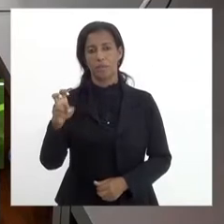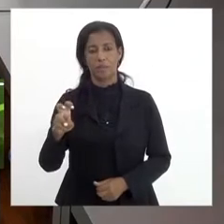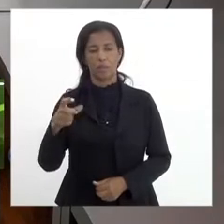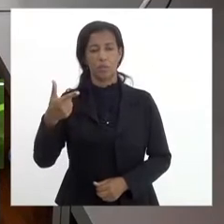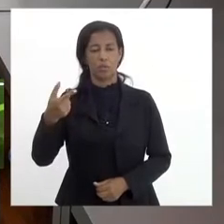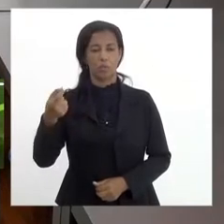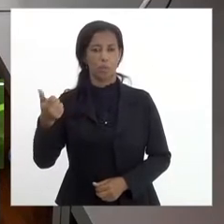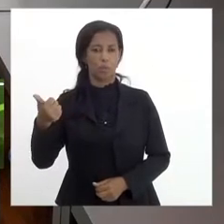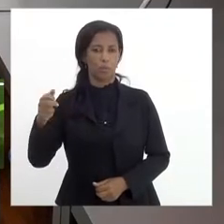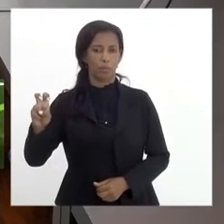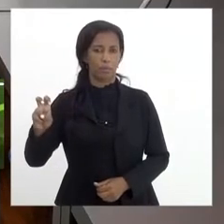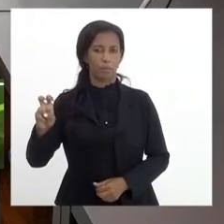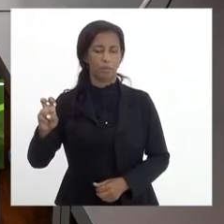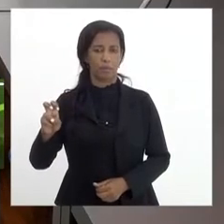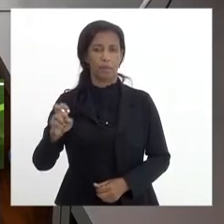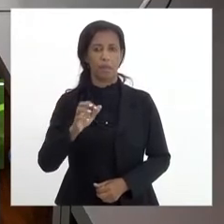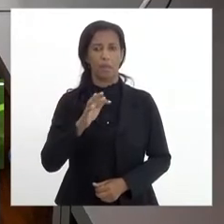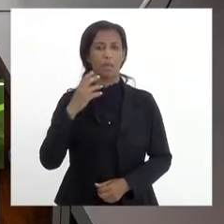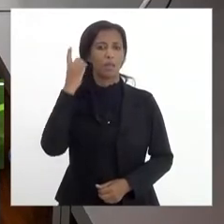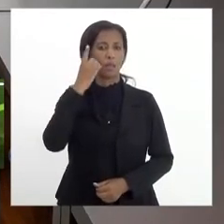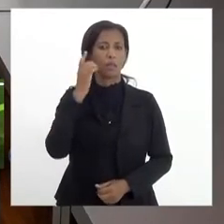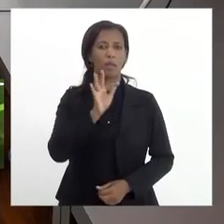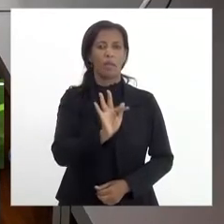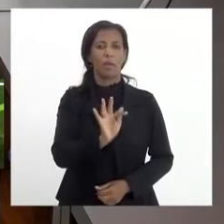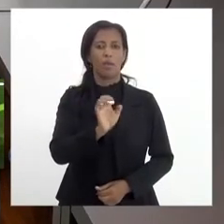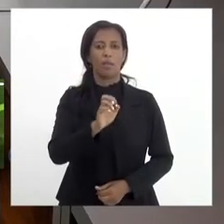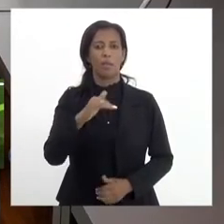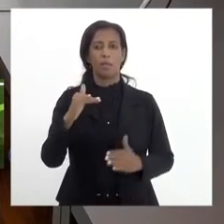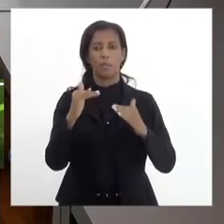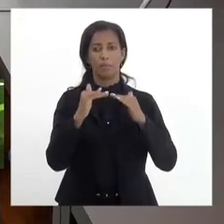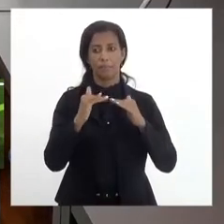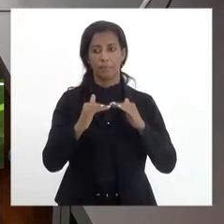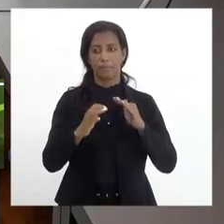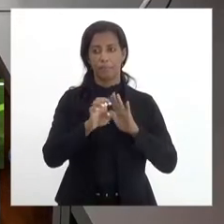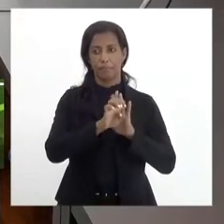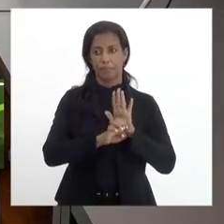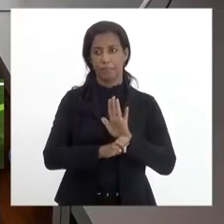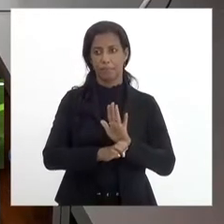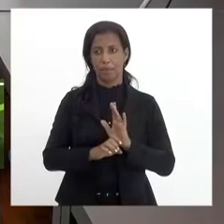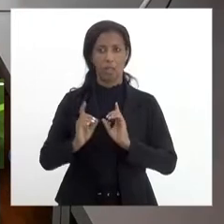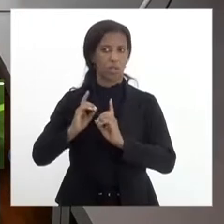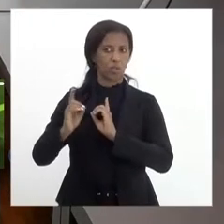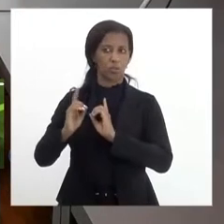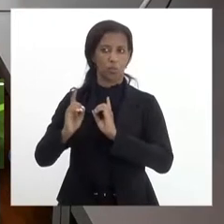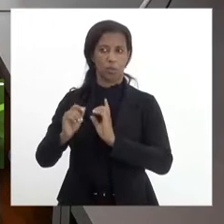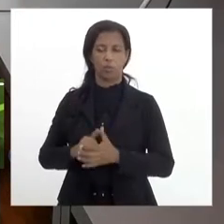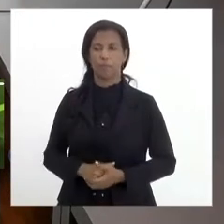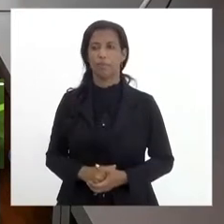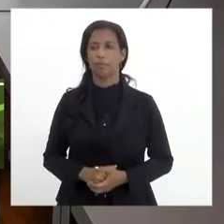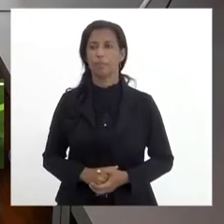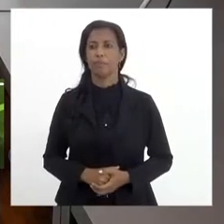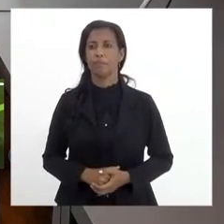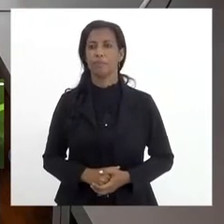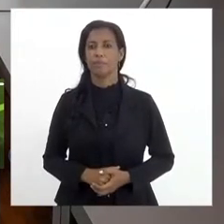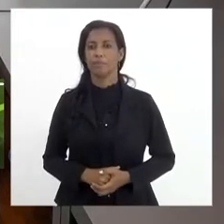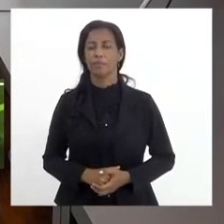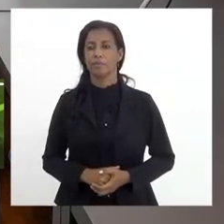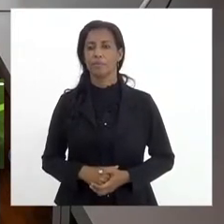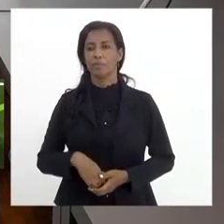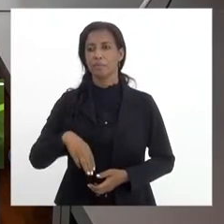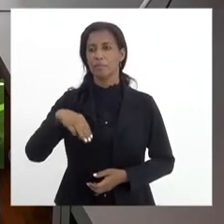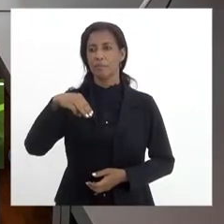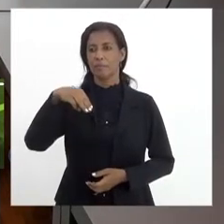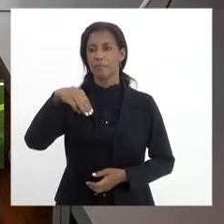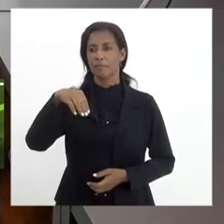2015, autoria do deputado Felipe Soares. Parecer é favorável à emenda. Em discussão. Só para discutir aqui.